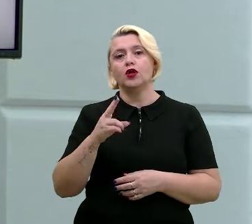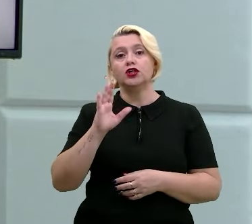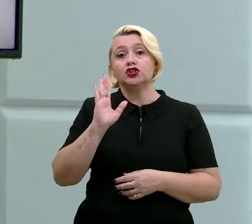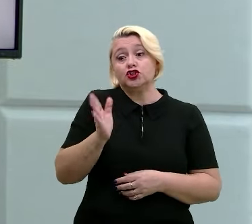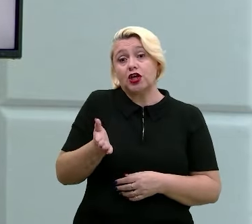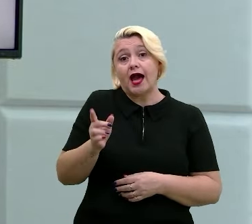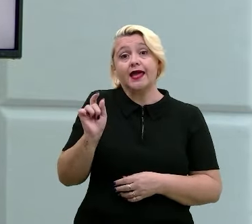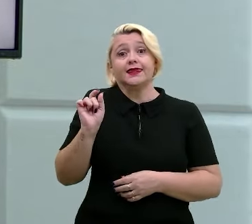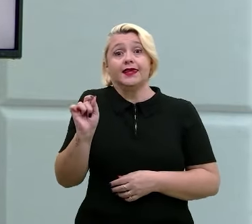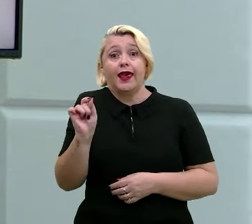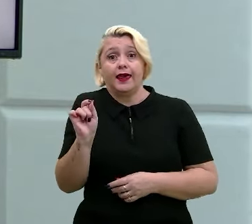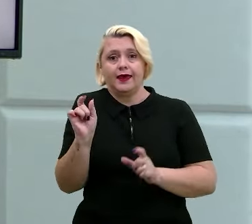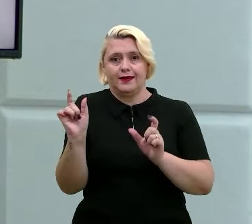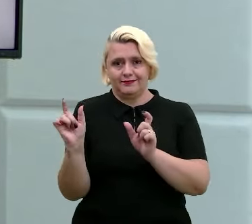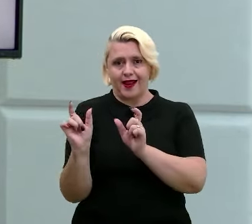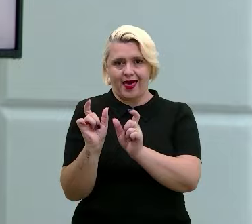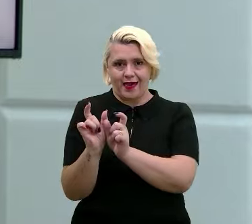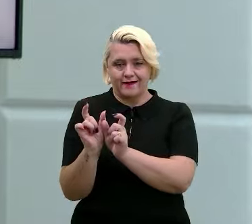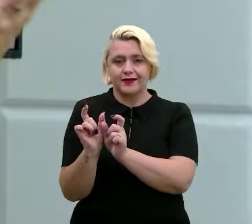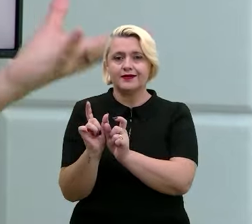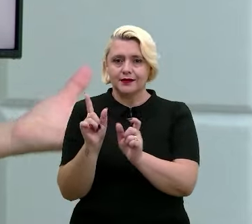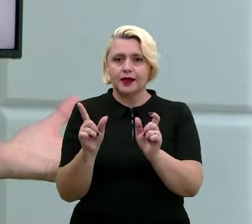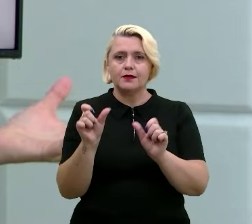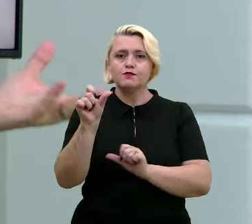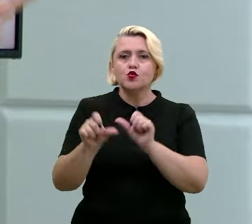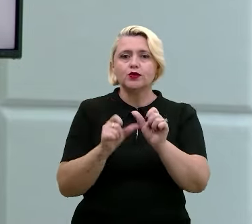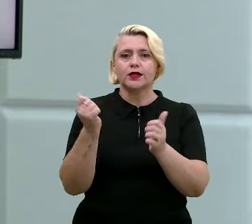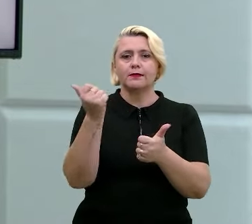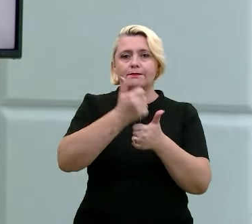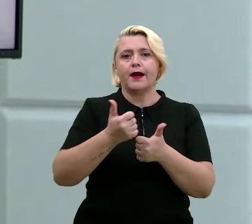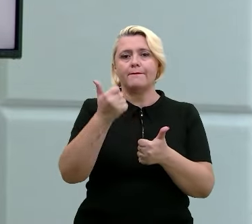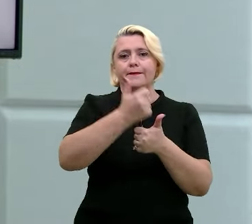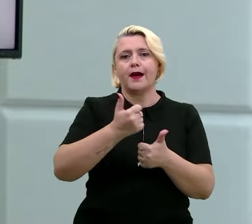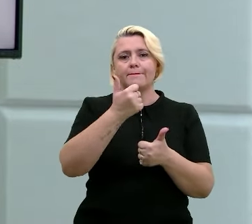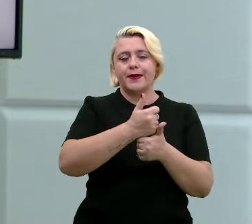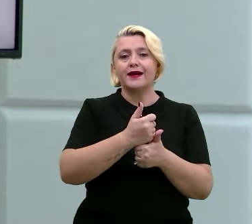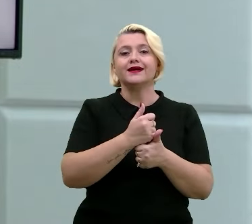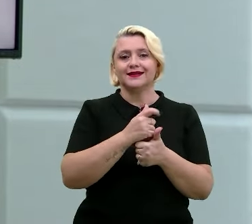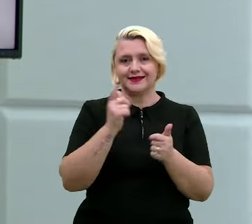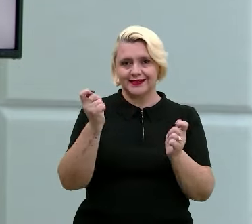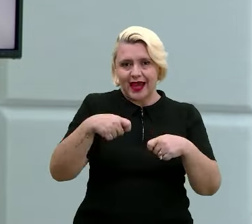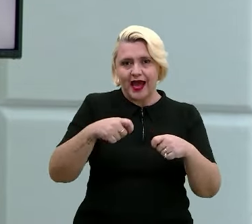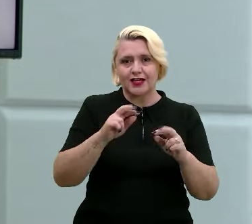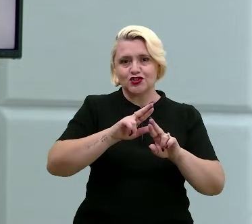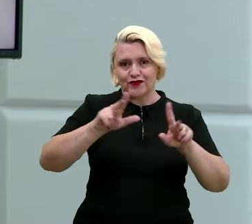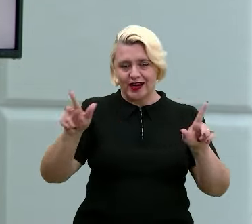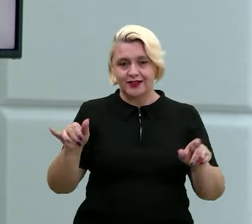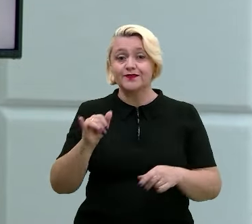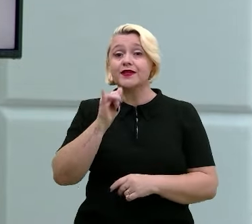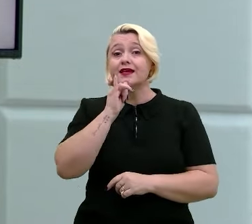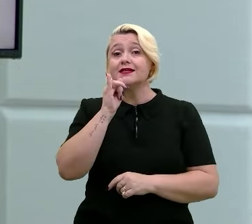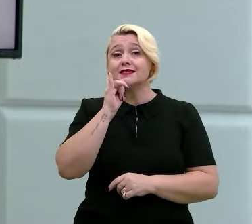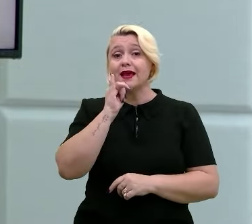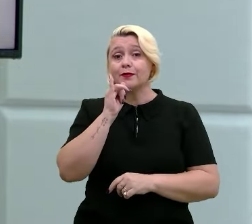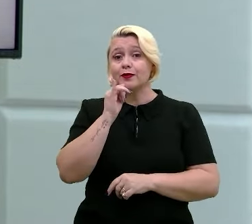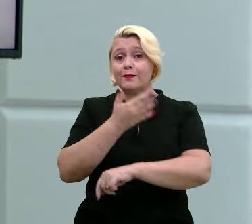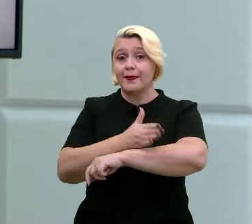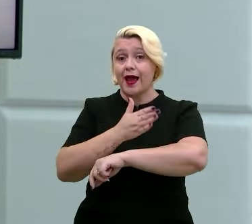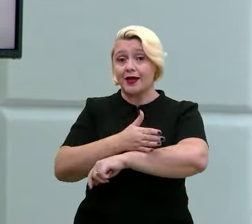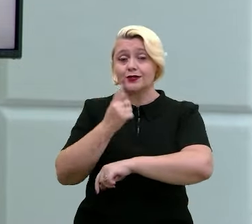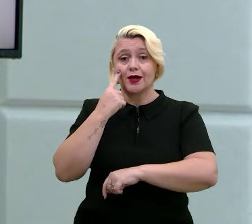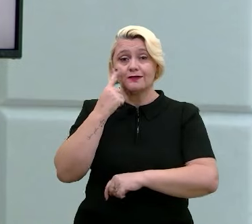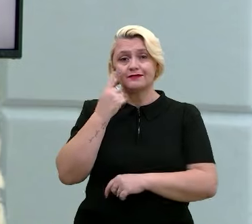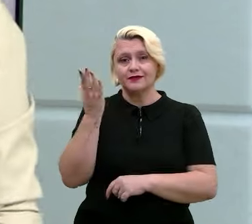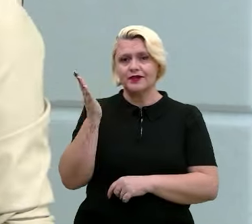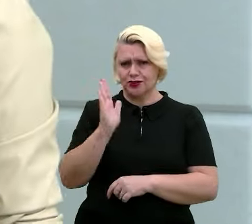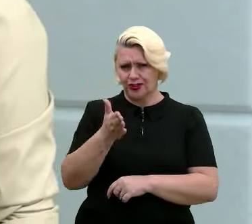vai mudando ali e vai diversificando. A ideia é essa, tá bom? Então vamos ver um exemplo na prática aqui, mas eu sei